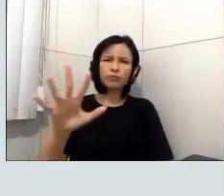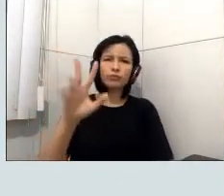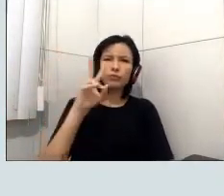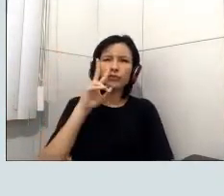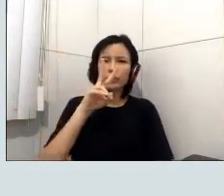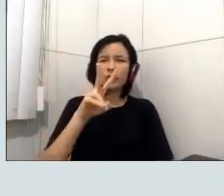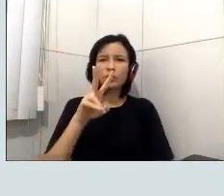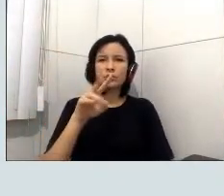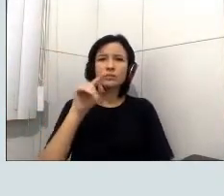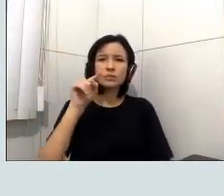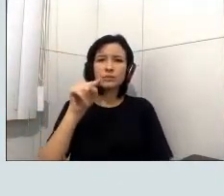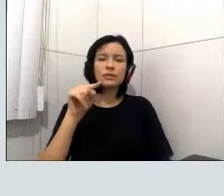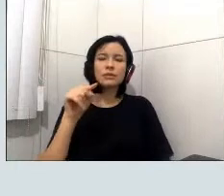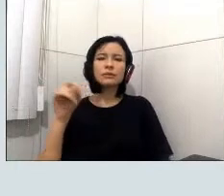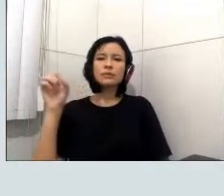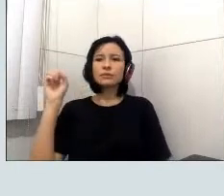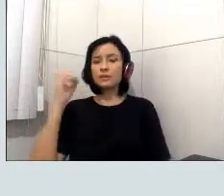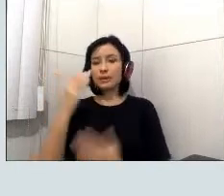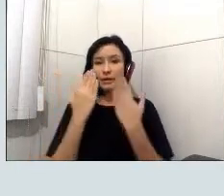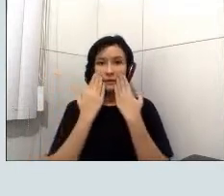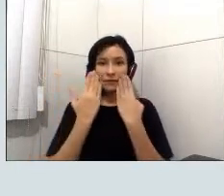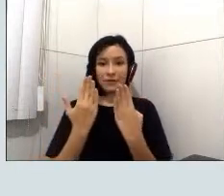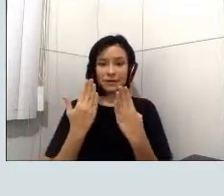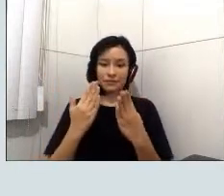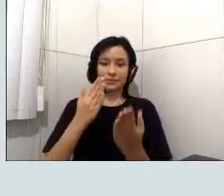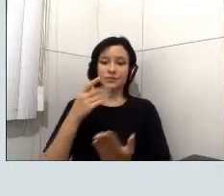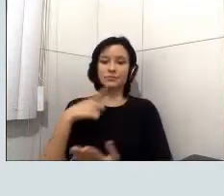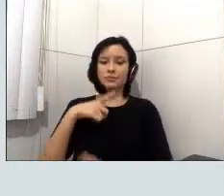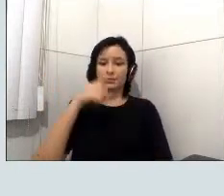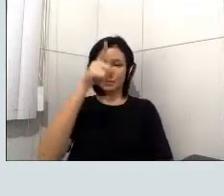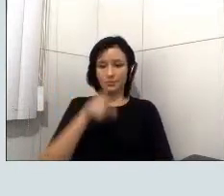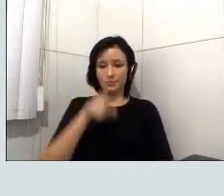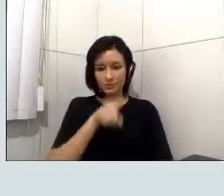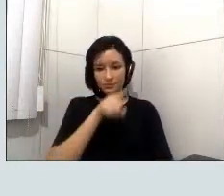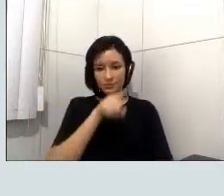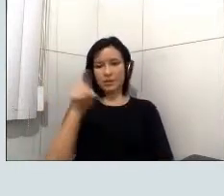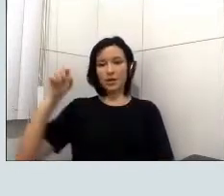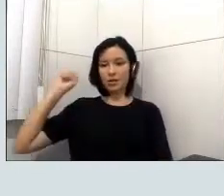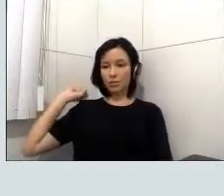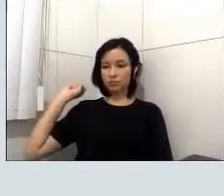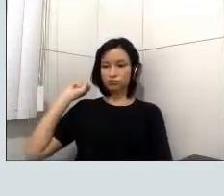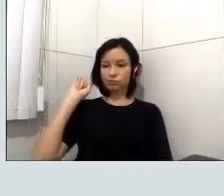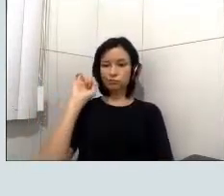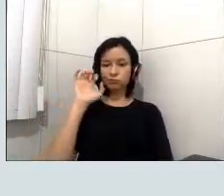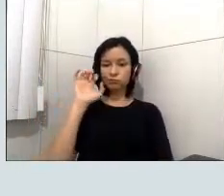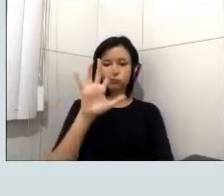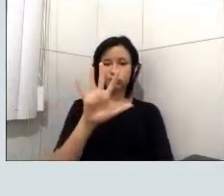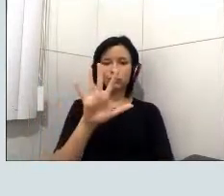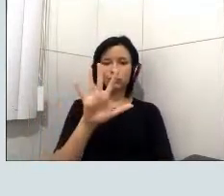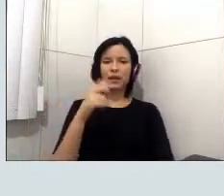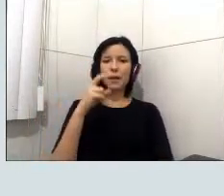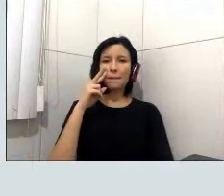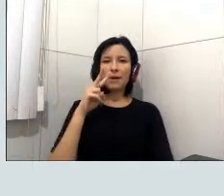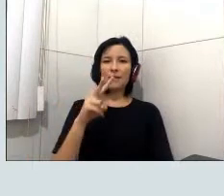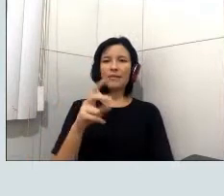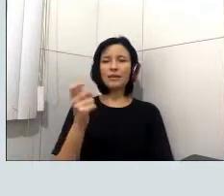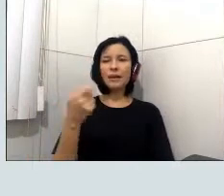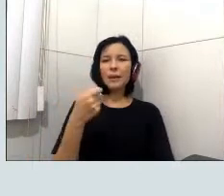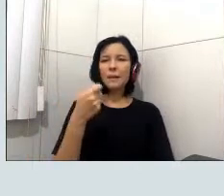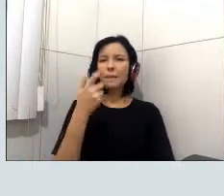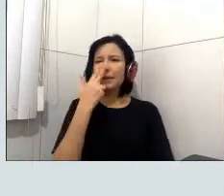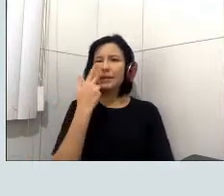é, de frente com elas, a gente vai perceber que essas retas elas vão fazer como se fosse uma